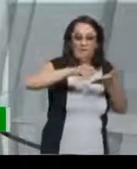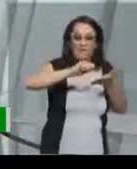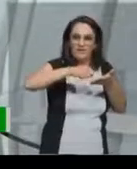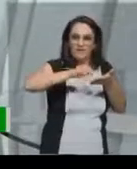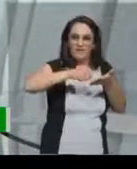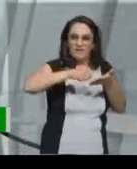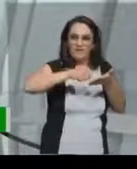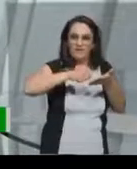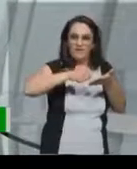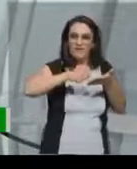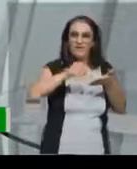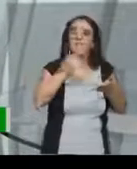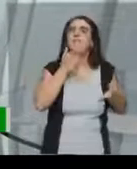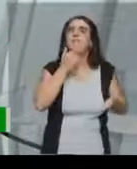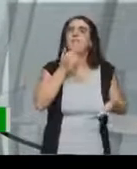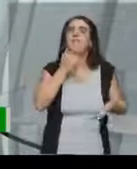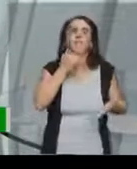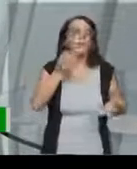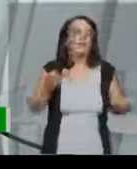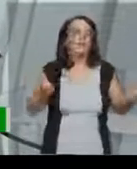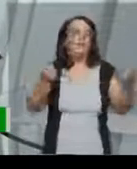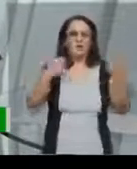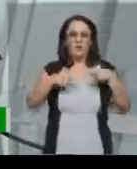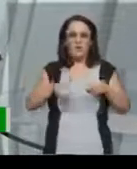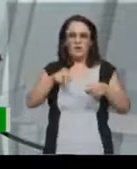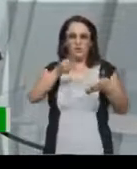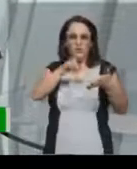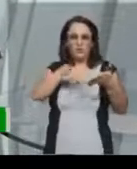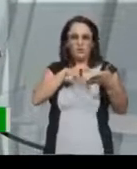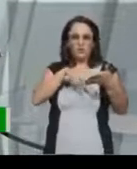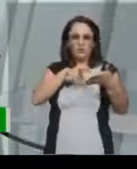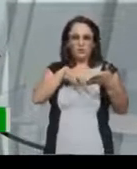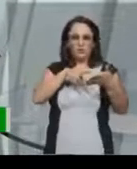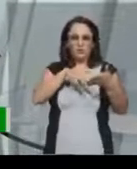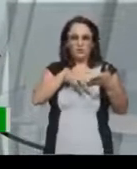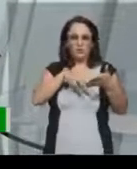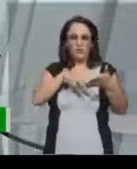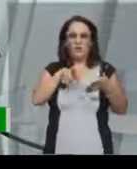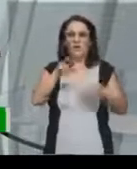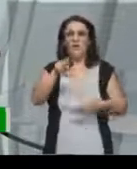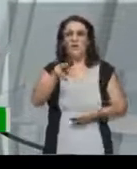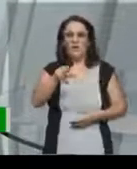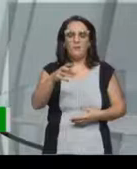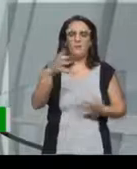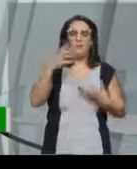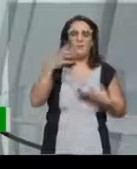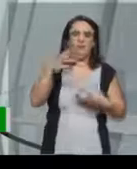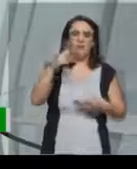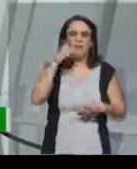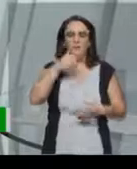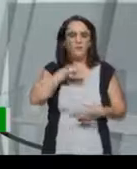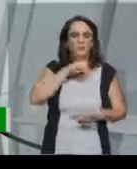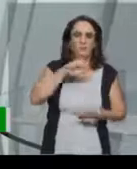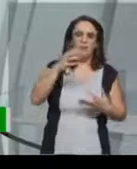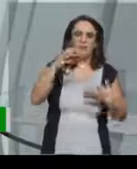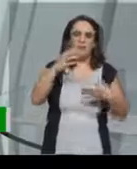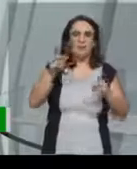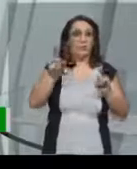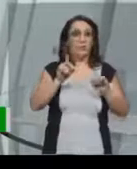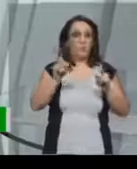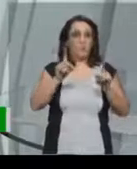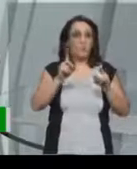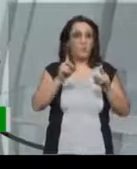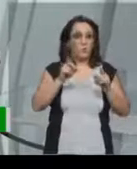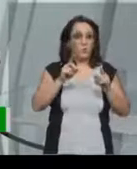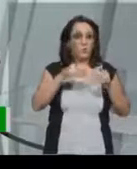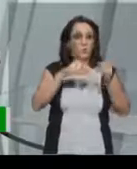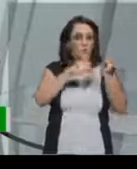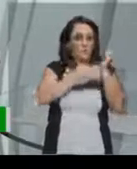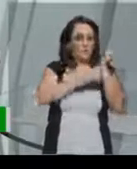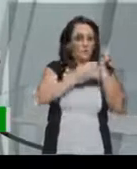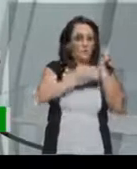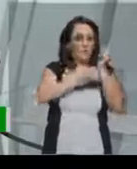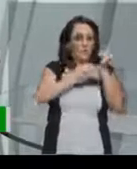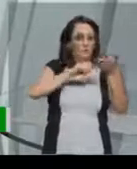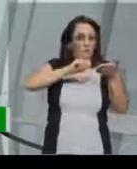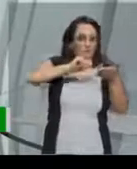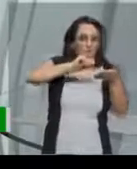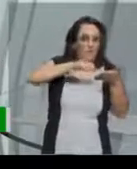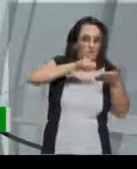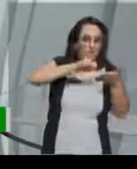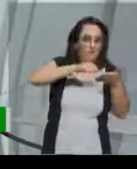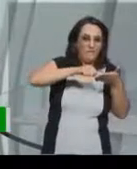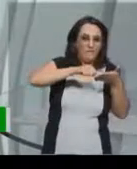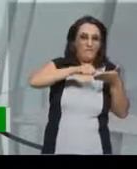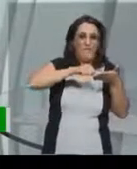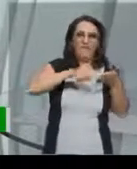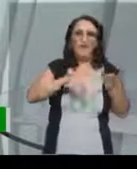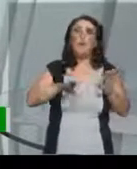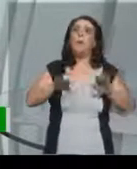queria ler, a mãe queria ler, aquela coisa, a colega queria ler. Era uma coisa bem mais pessoal. O relato pessoal, não. O relato pessoal eu escrevo porque eu quero levar